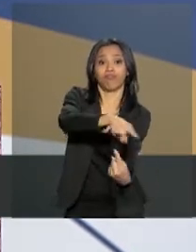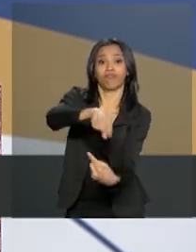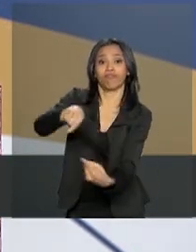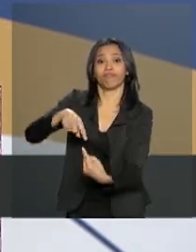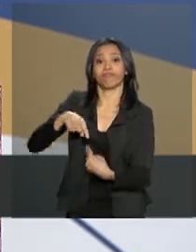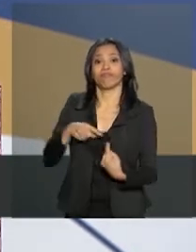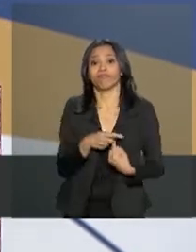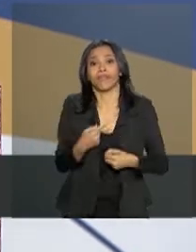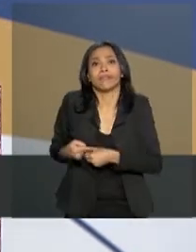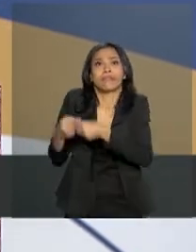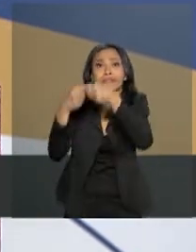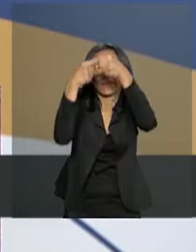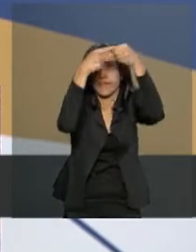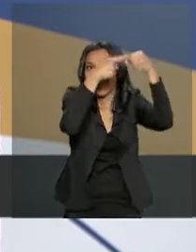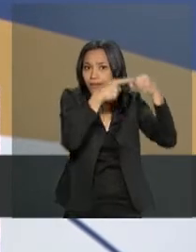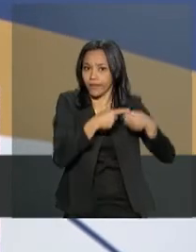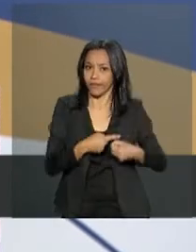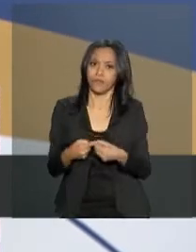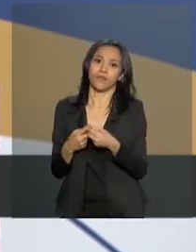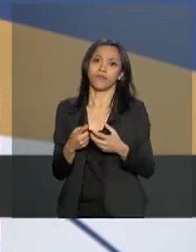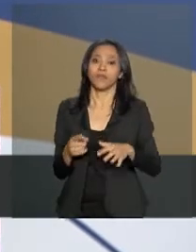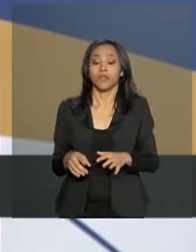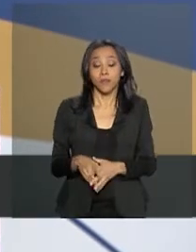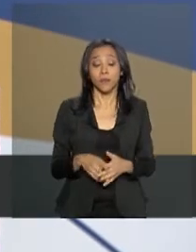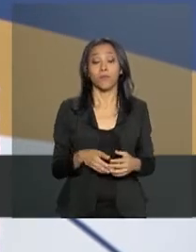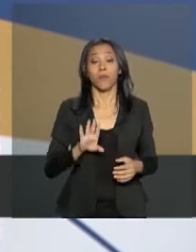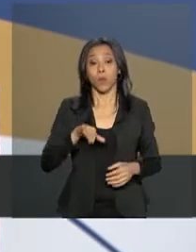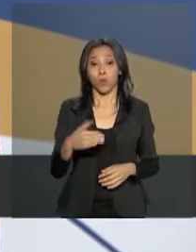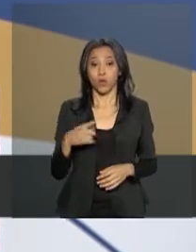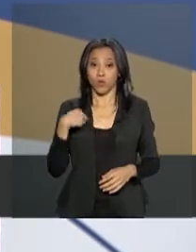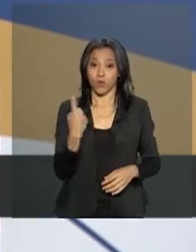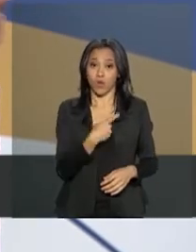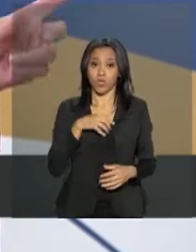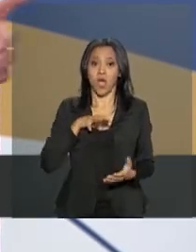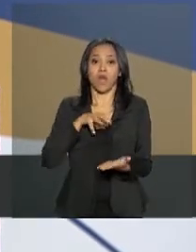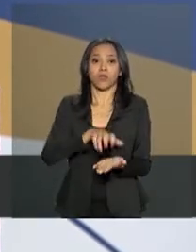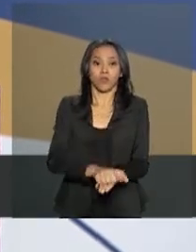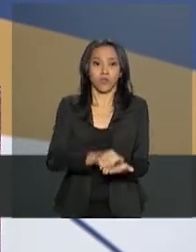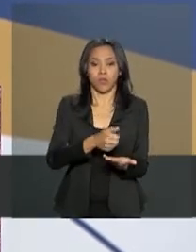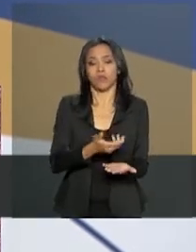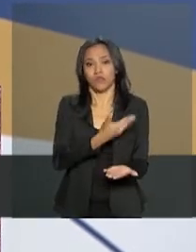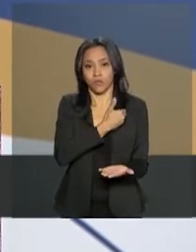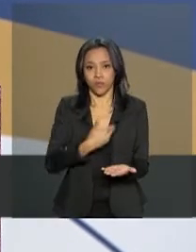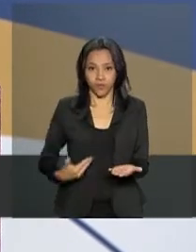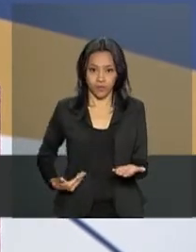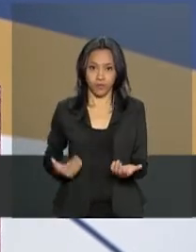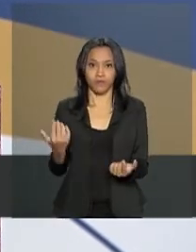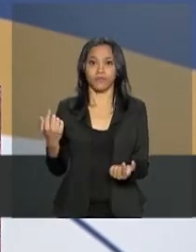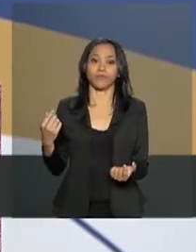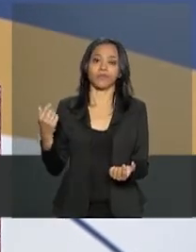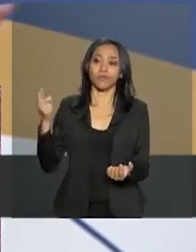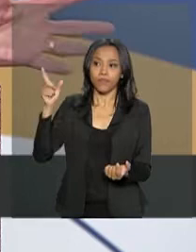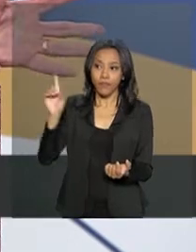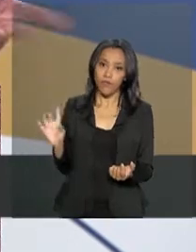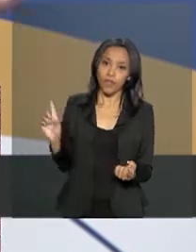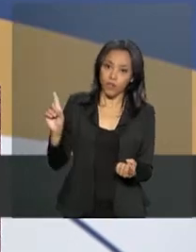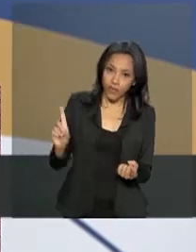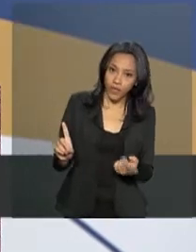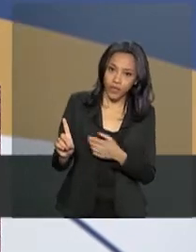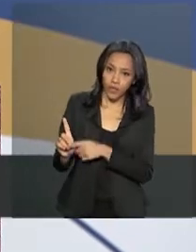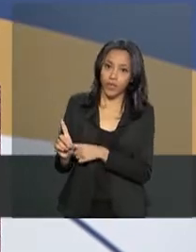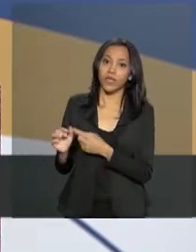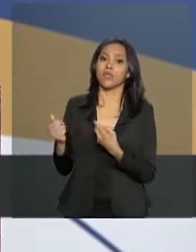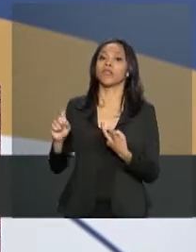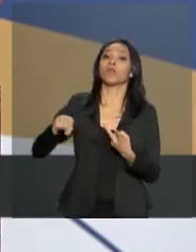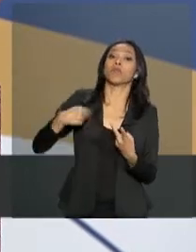interessante quando nós assumimos o osmar terra naturalmente depois o beltrame já o beltrame